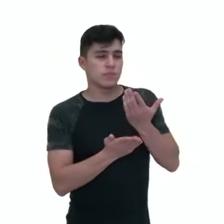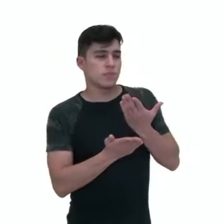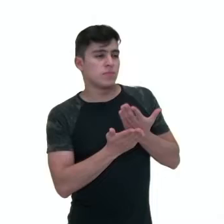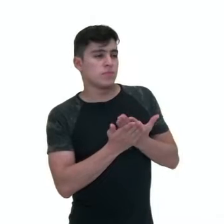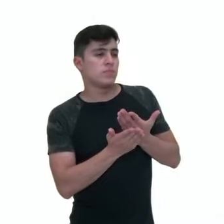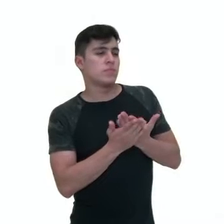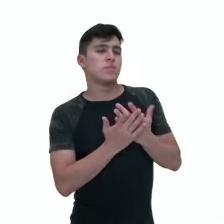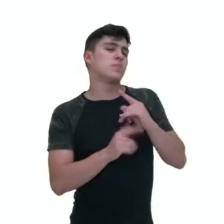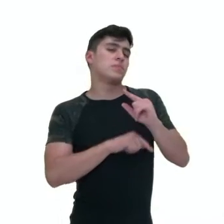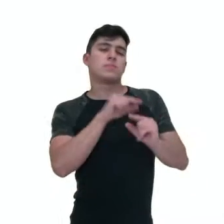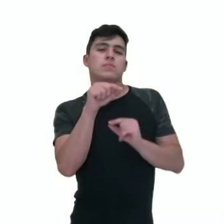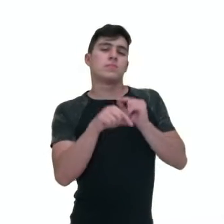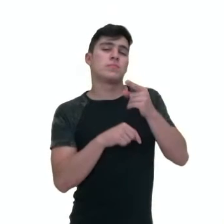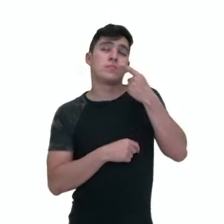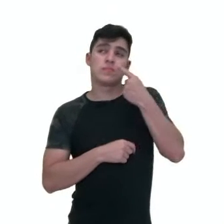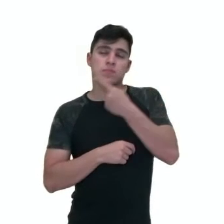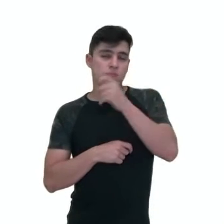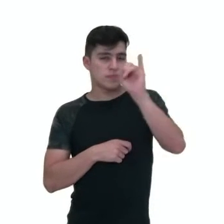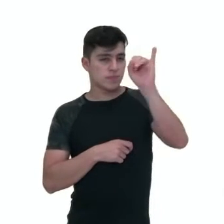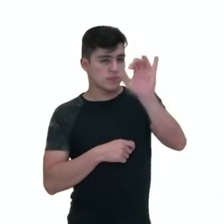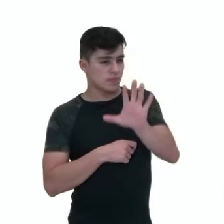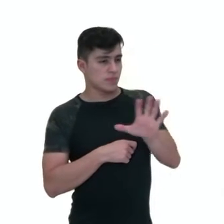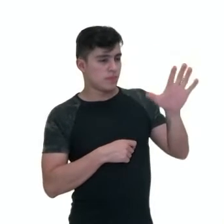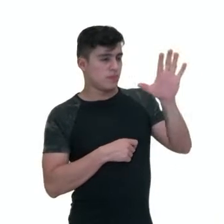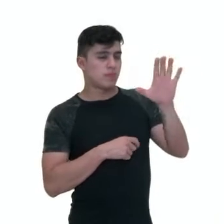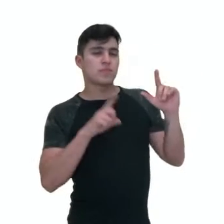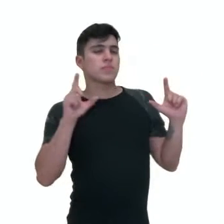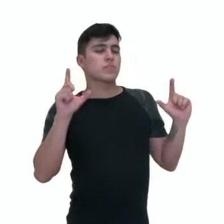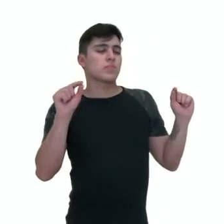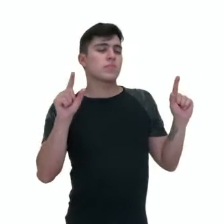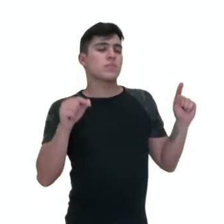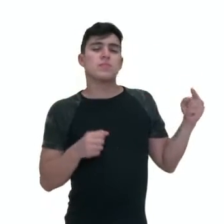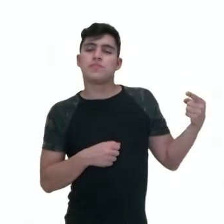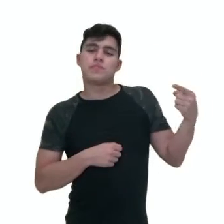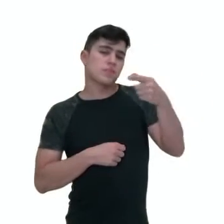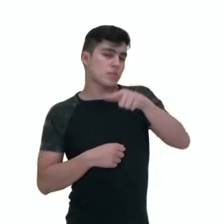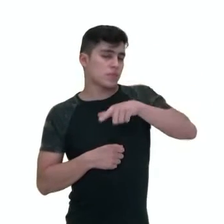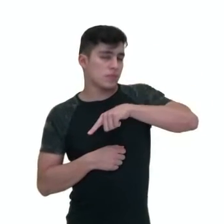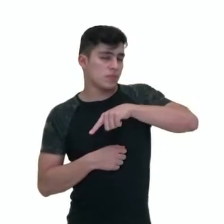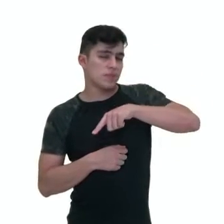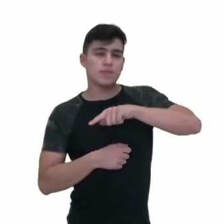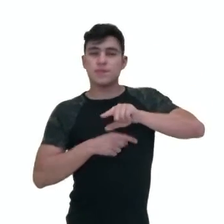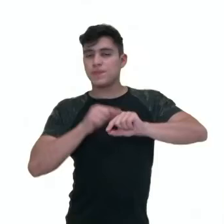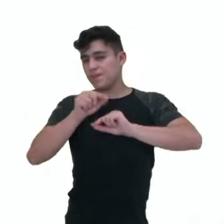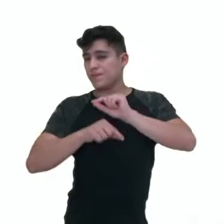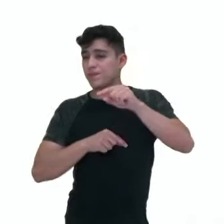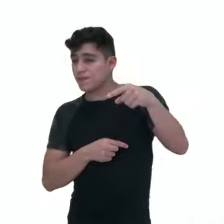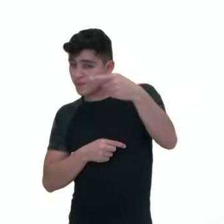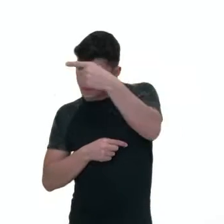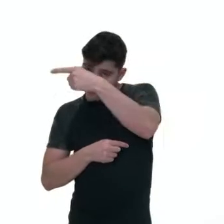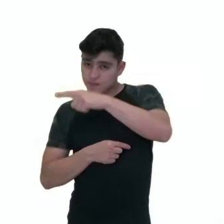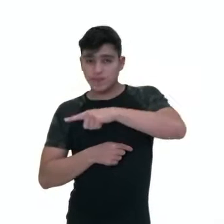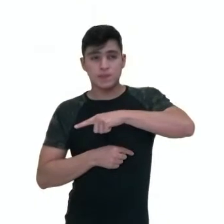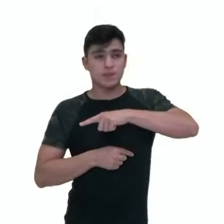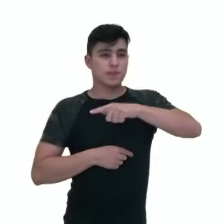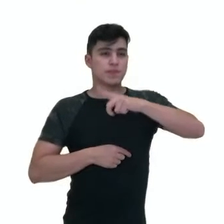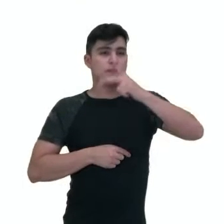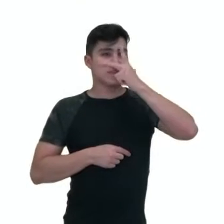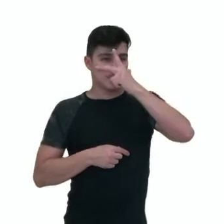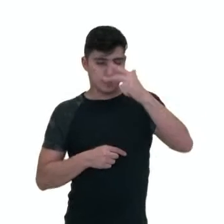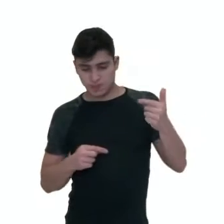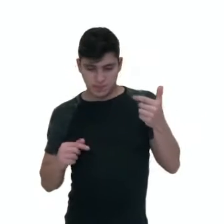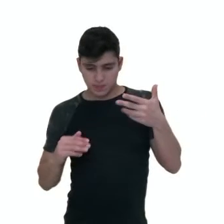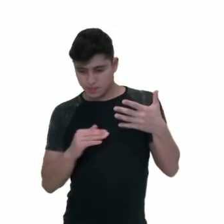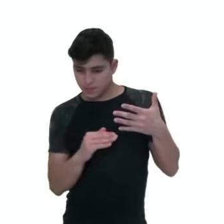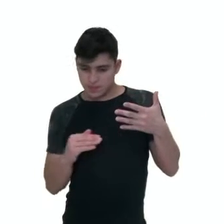observando esta imagem. O que nós temos aqui nessa imagem? Aqui nós temos a representação das